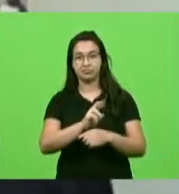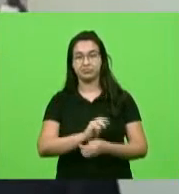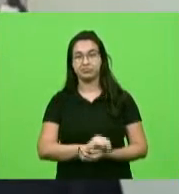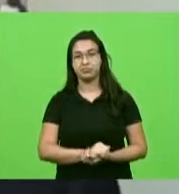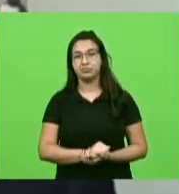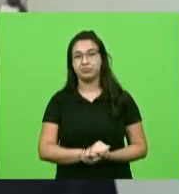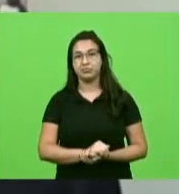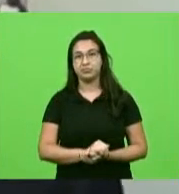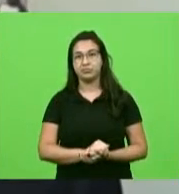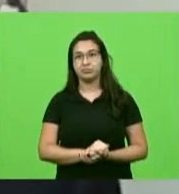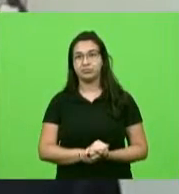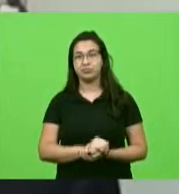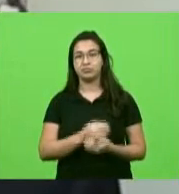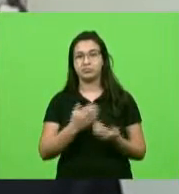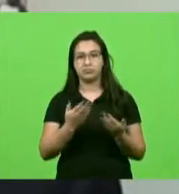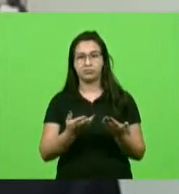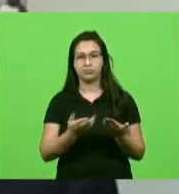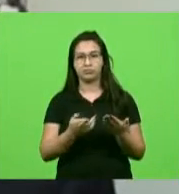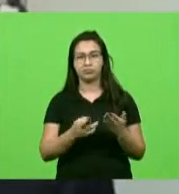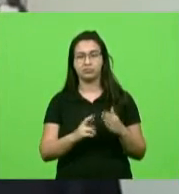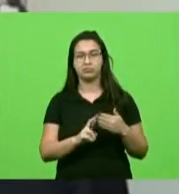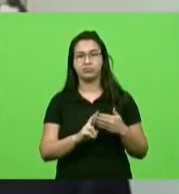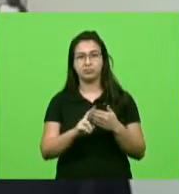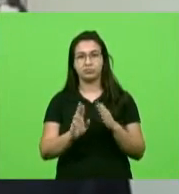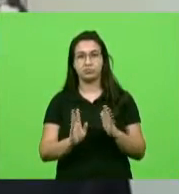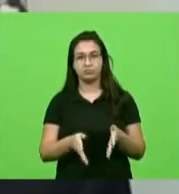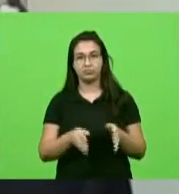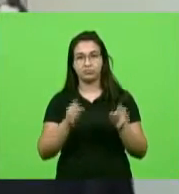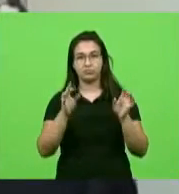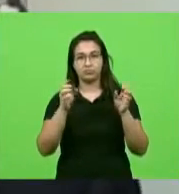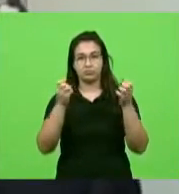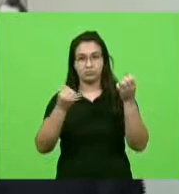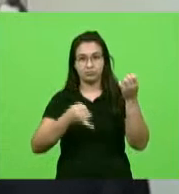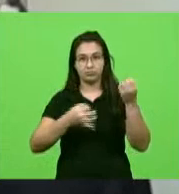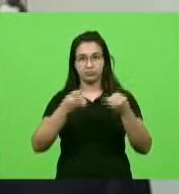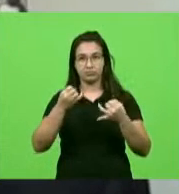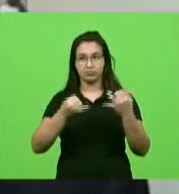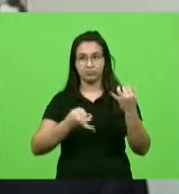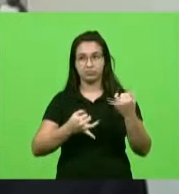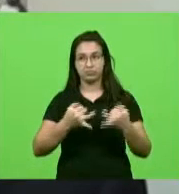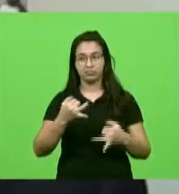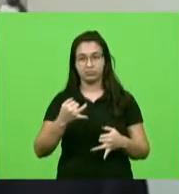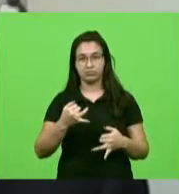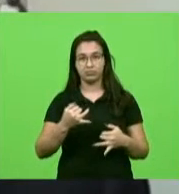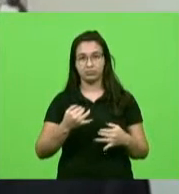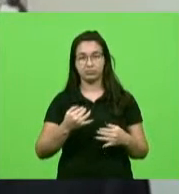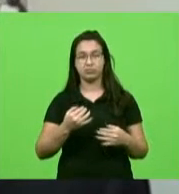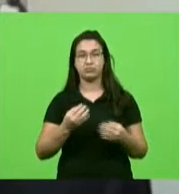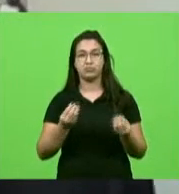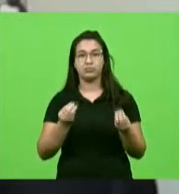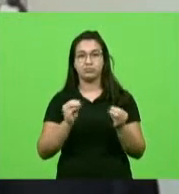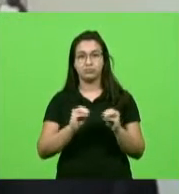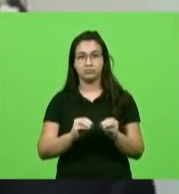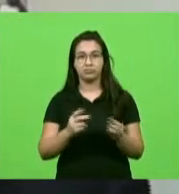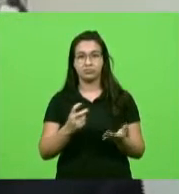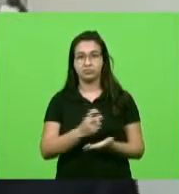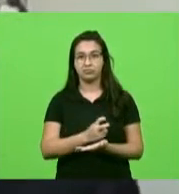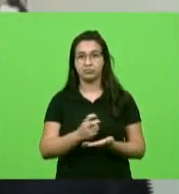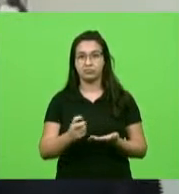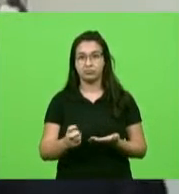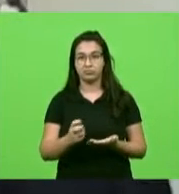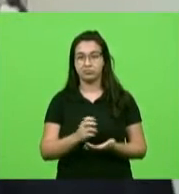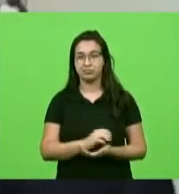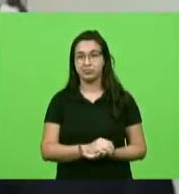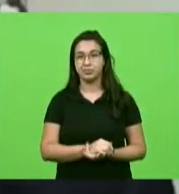Cuida-se da representação já citada, a autorização para a instalação de um processo de impedimento.